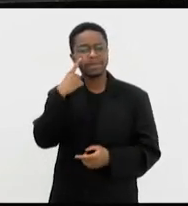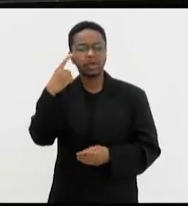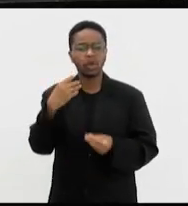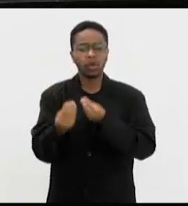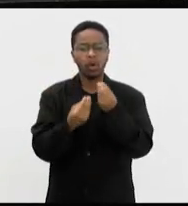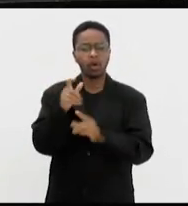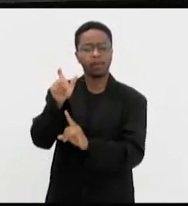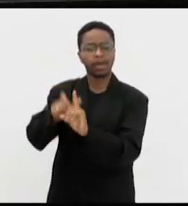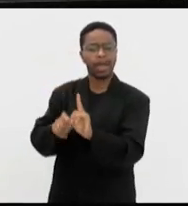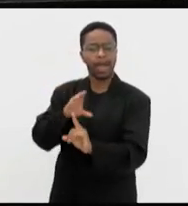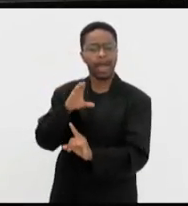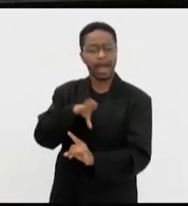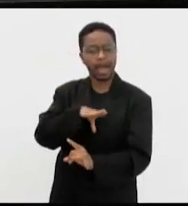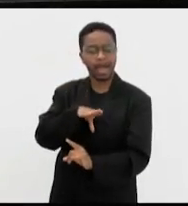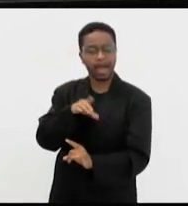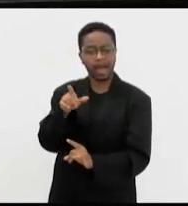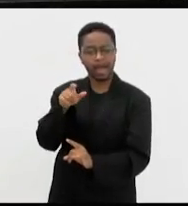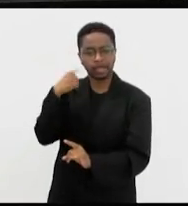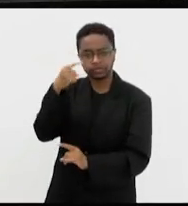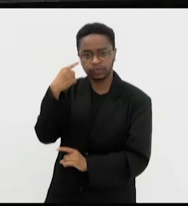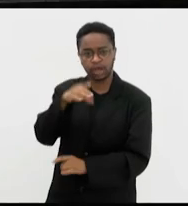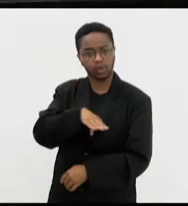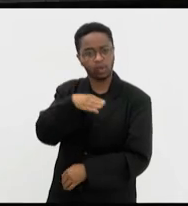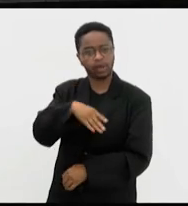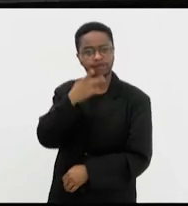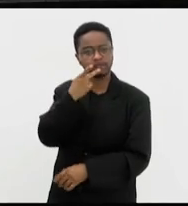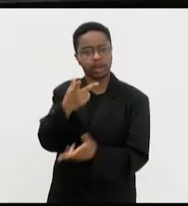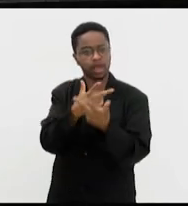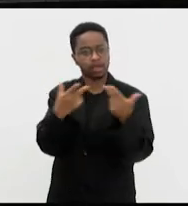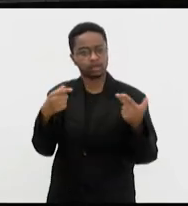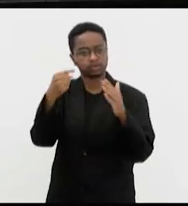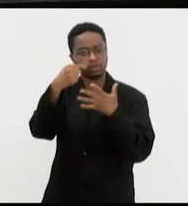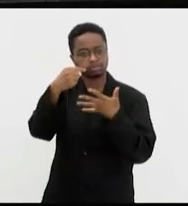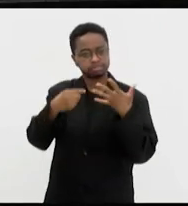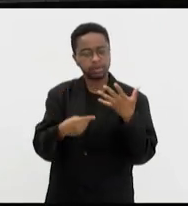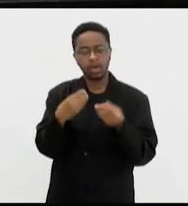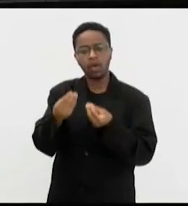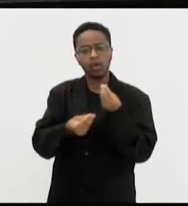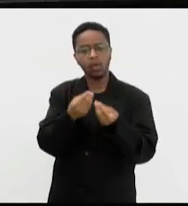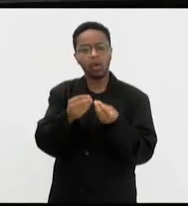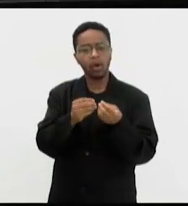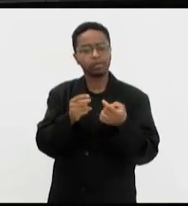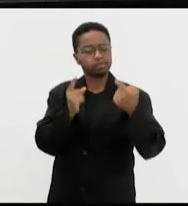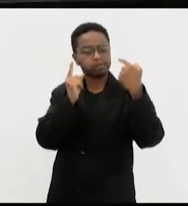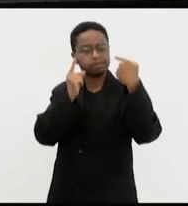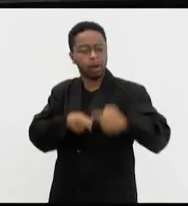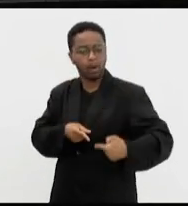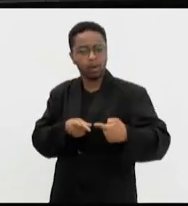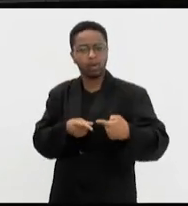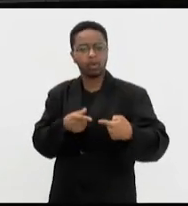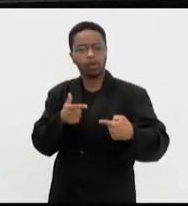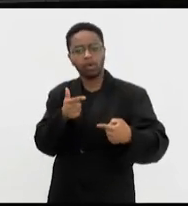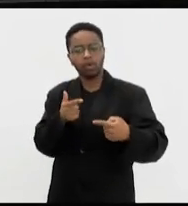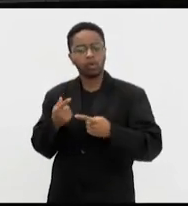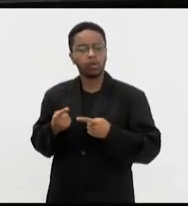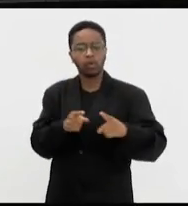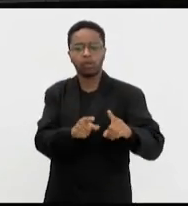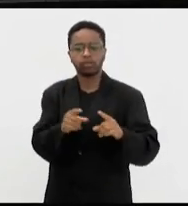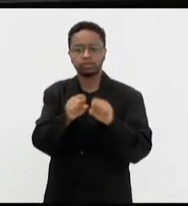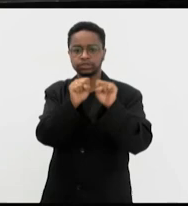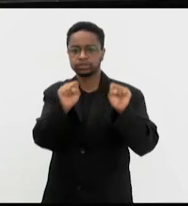advogada ousou falar isso como é que se coloca frontalmente contra o